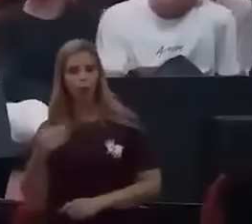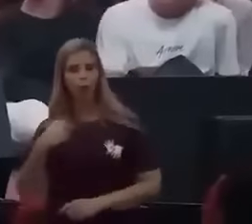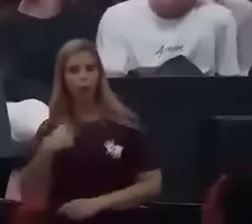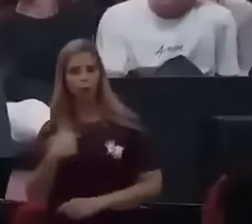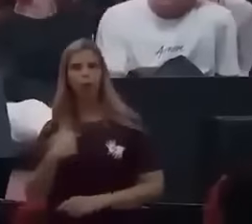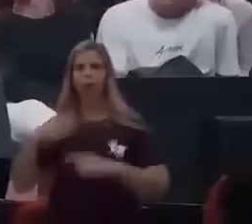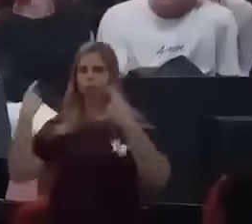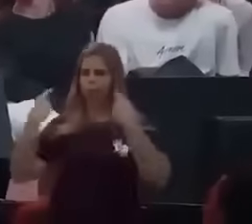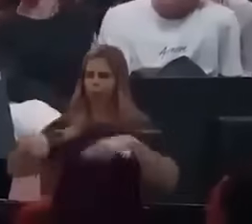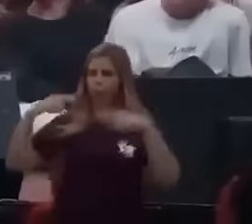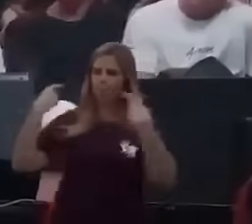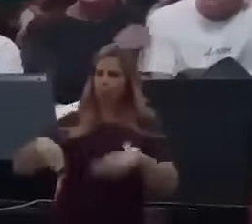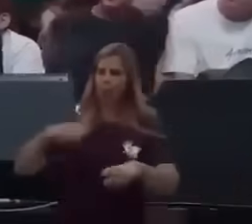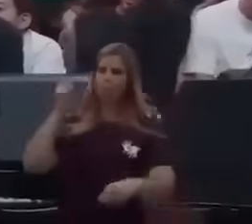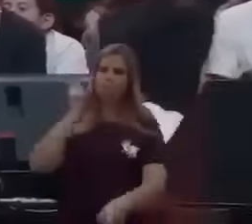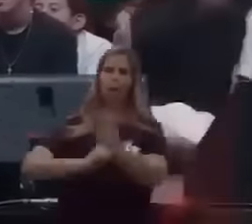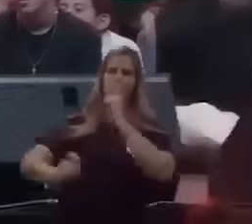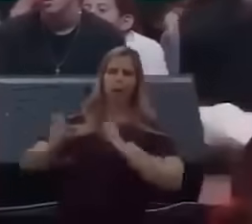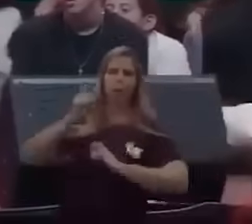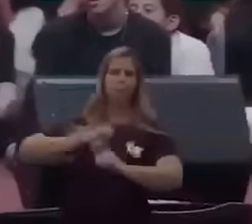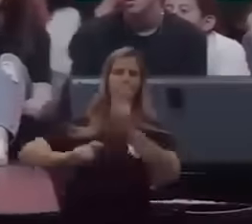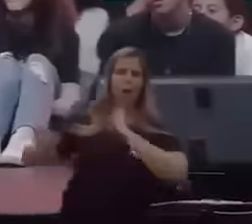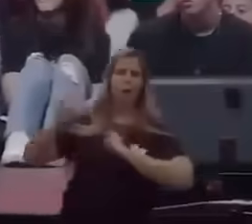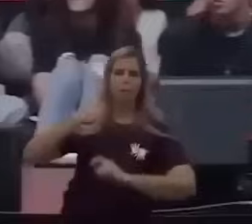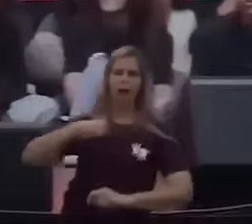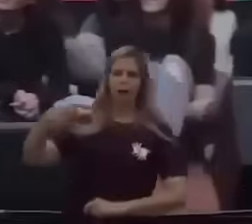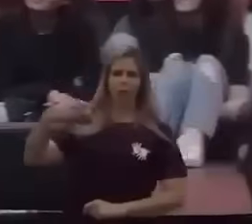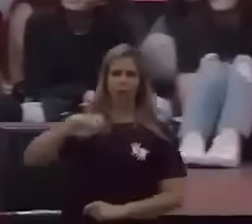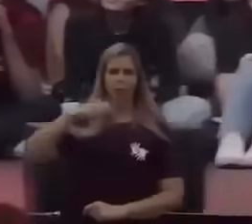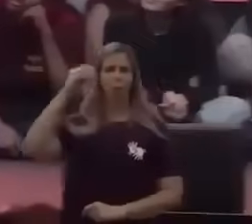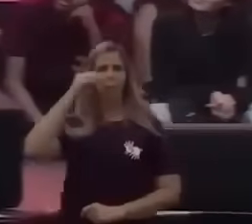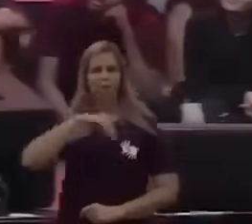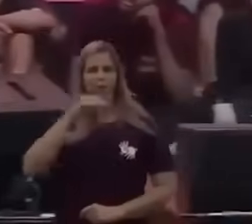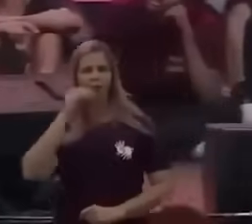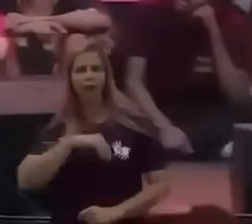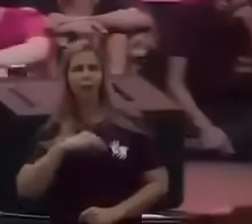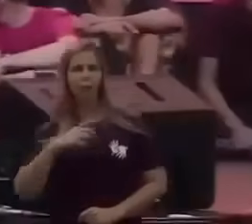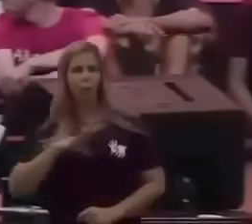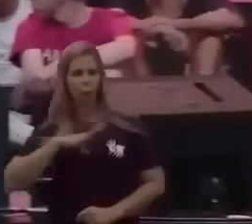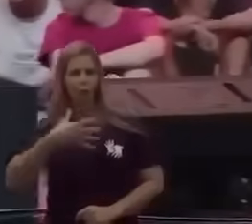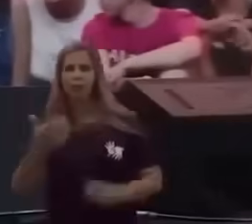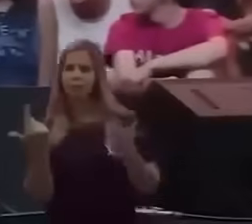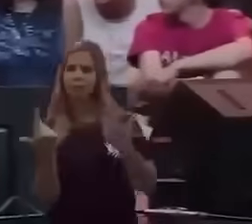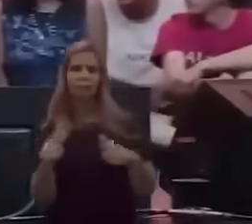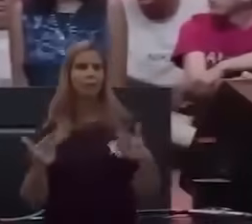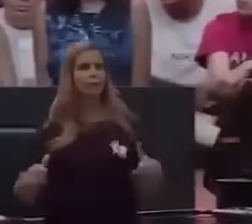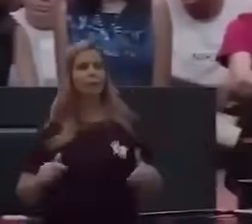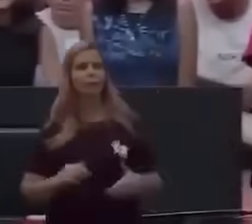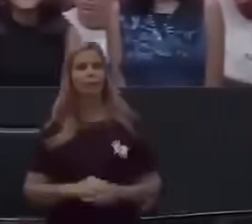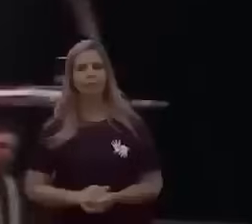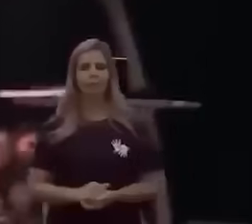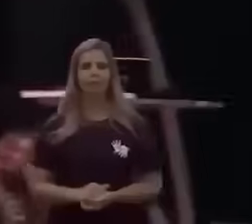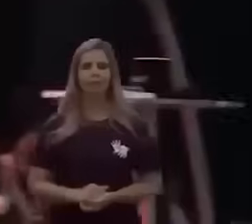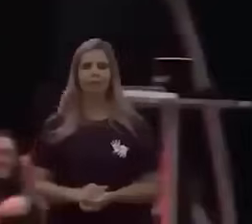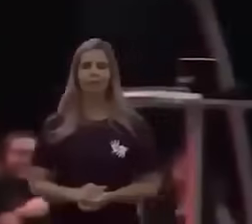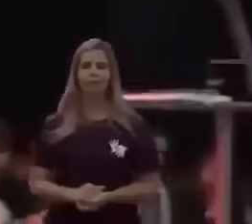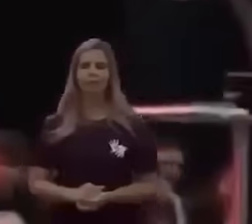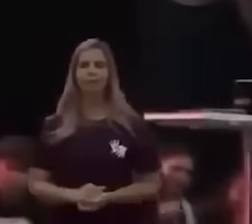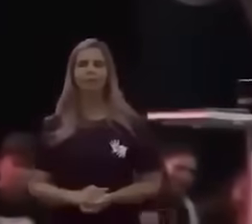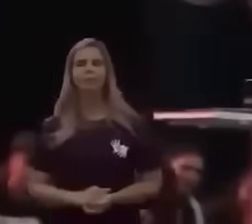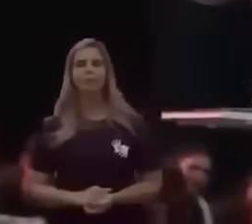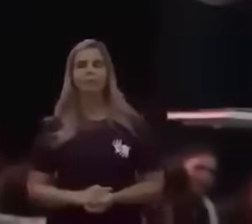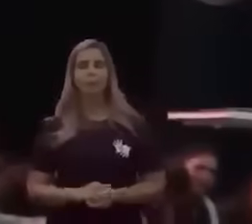meio. Ele vai botar o dedo no meu nariz e dizer que eu sou um fracasso, que eu sou um covarde, e eu sou mesmo. Quando ele chega